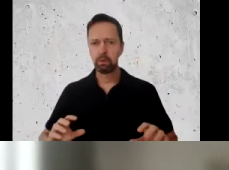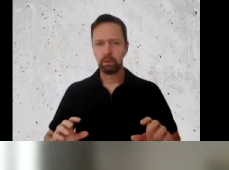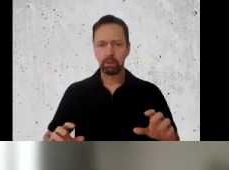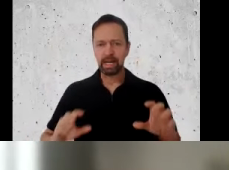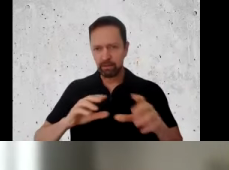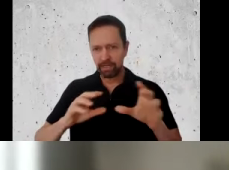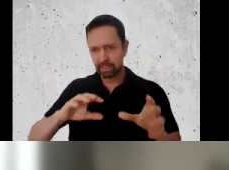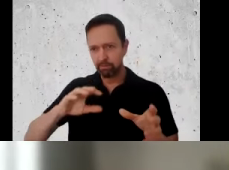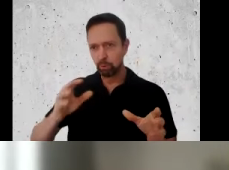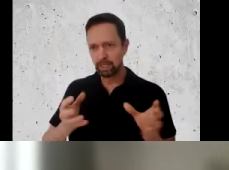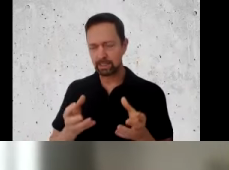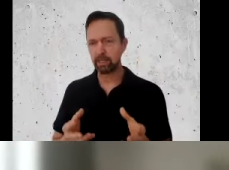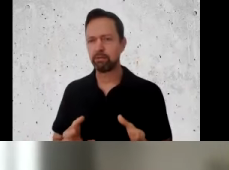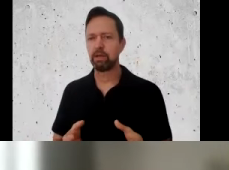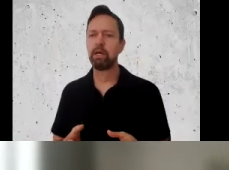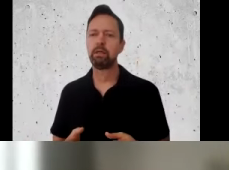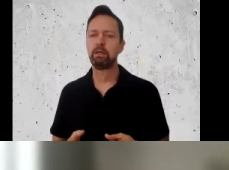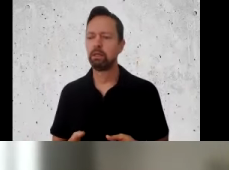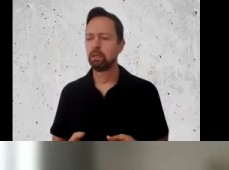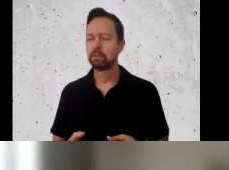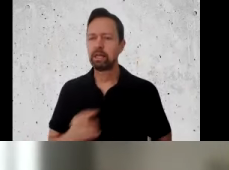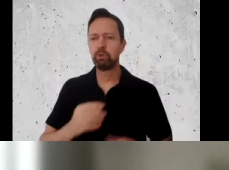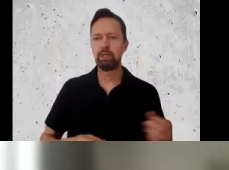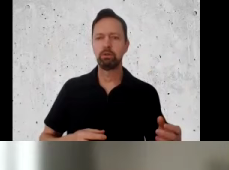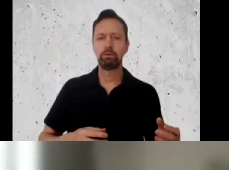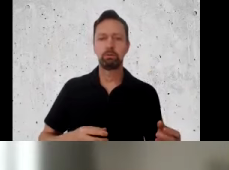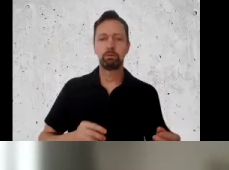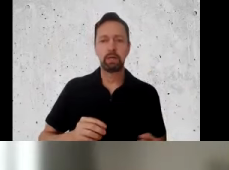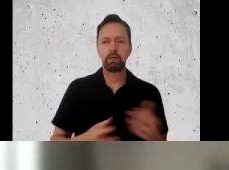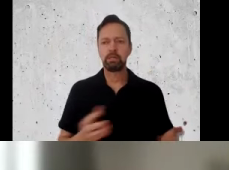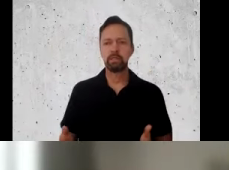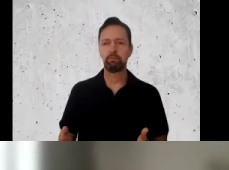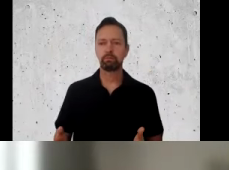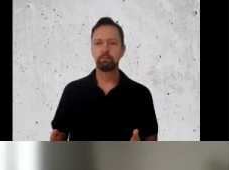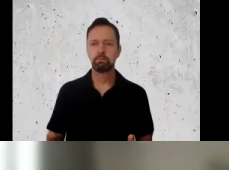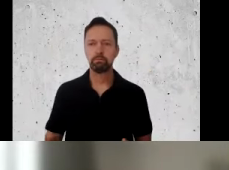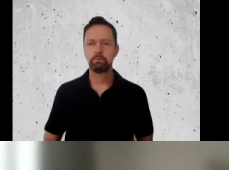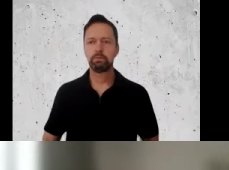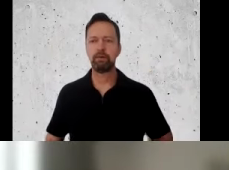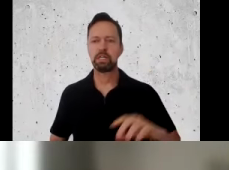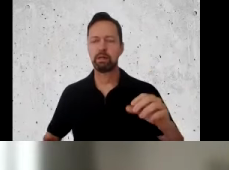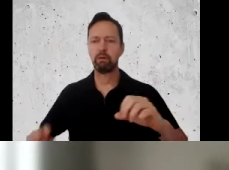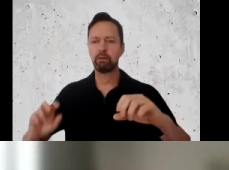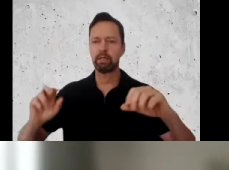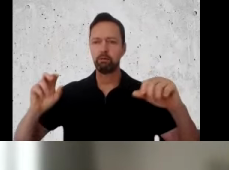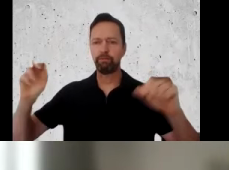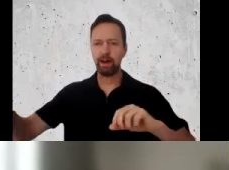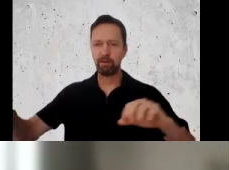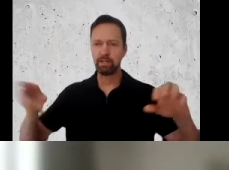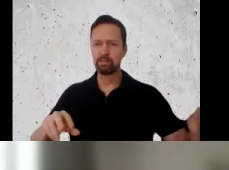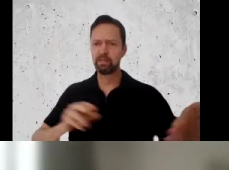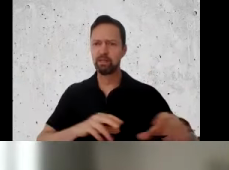Então, cada vez que muda essa linha vermelha, está mudando a organização. E aí você tá